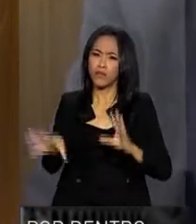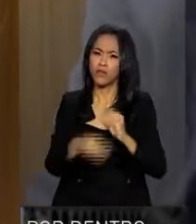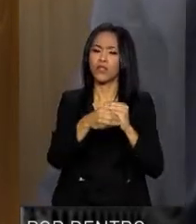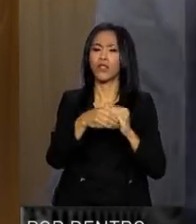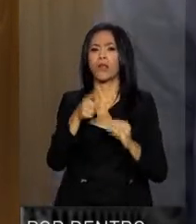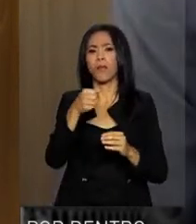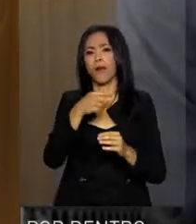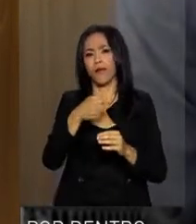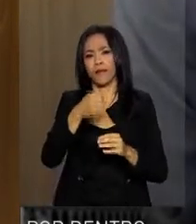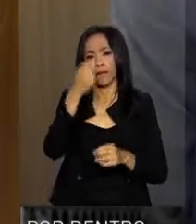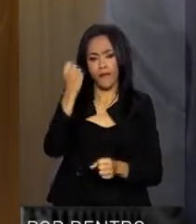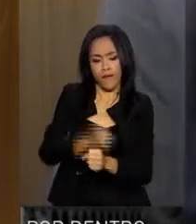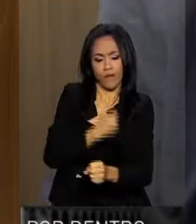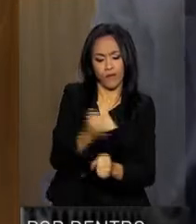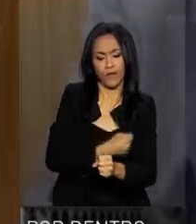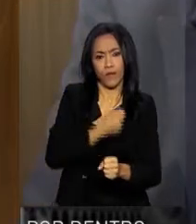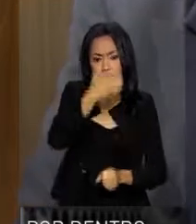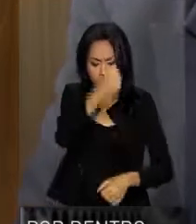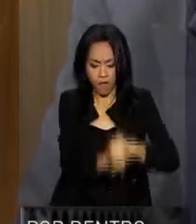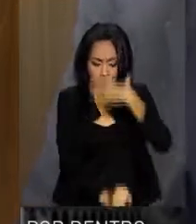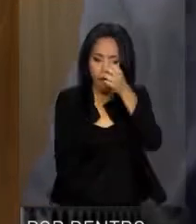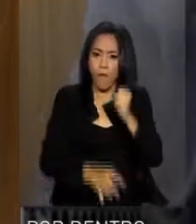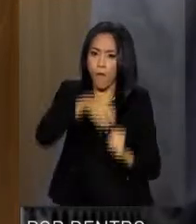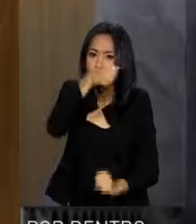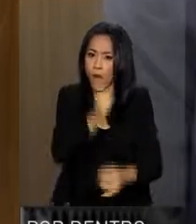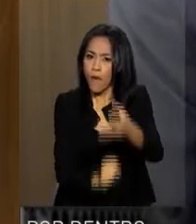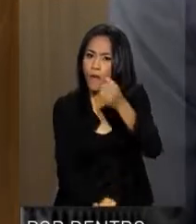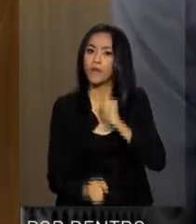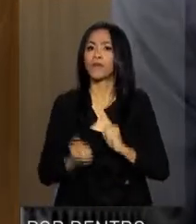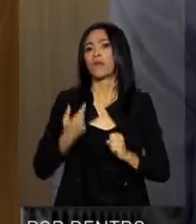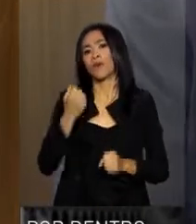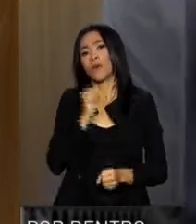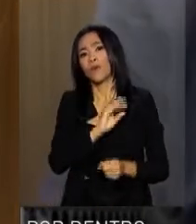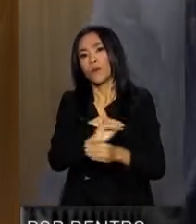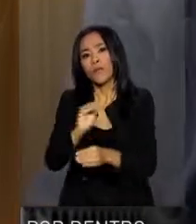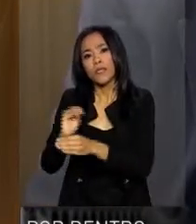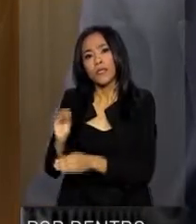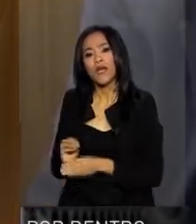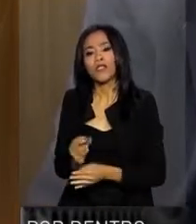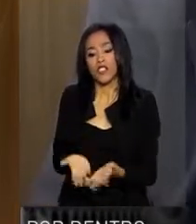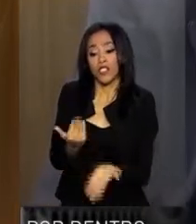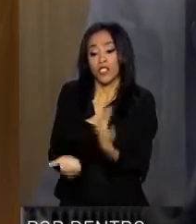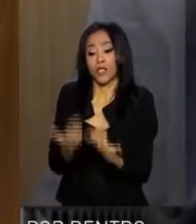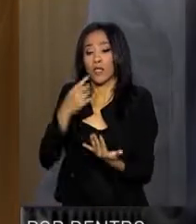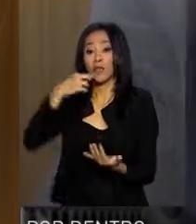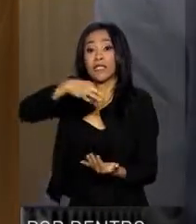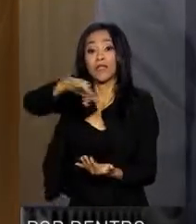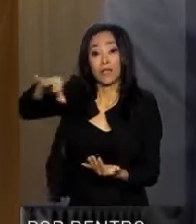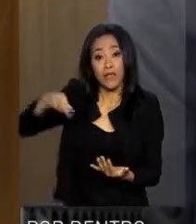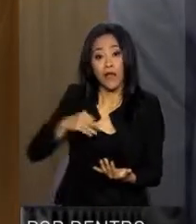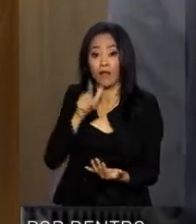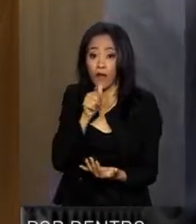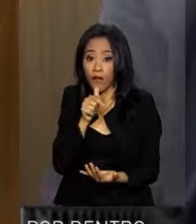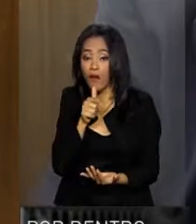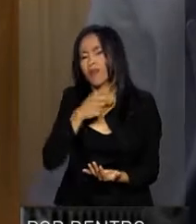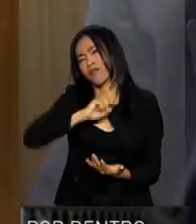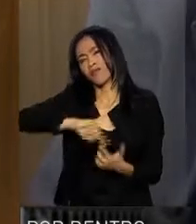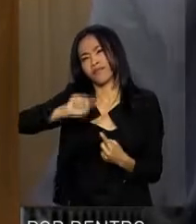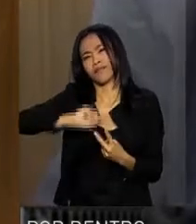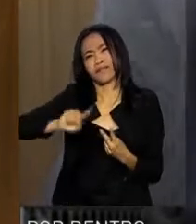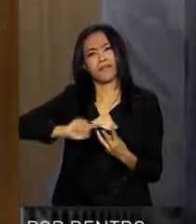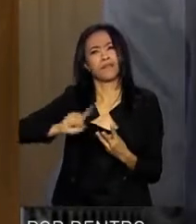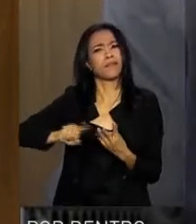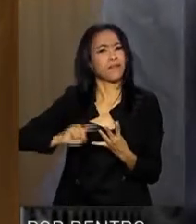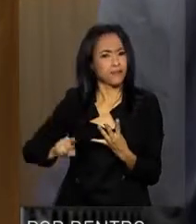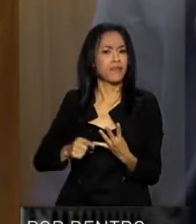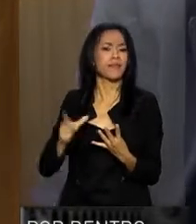artesianos mini sistema de água água doce também tenham ajudado o estado no programa de recursos hídricos enfim nós temos